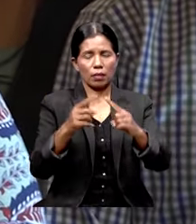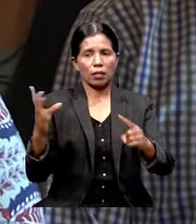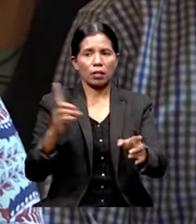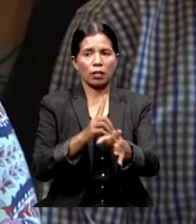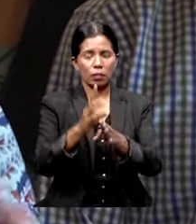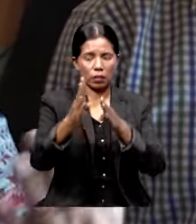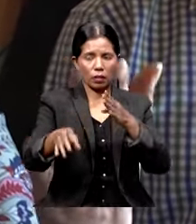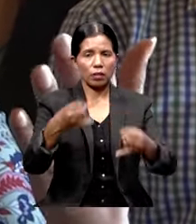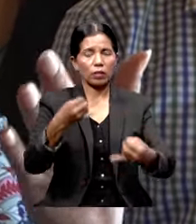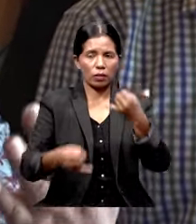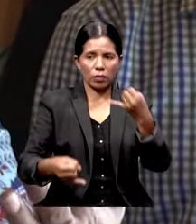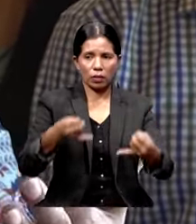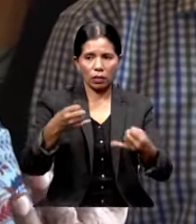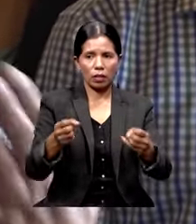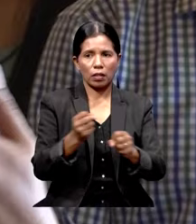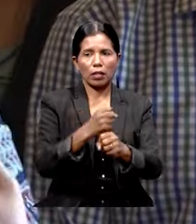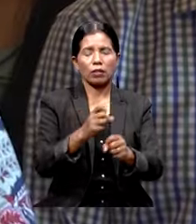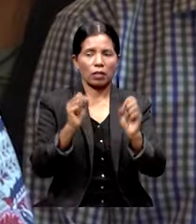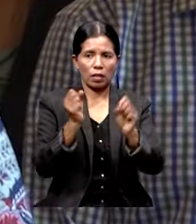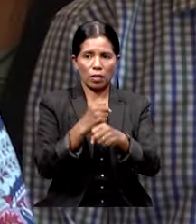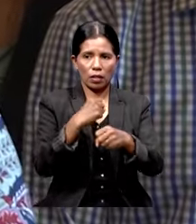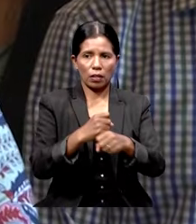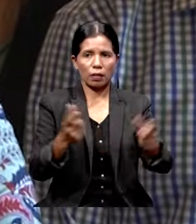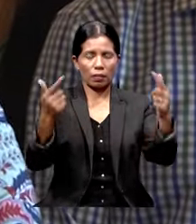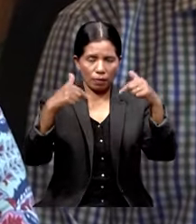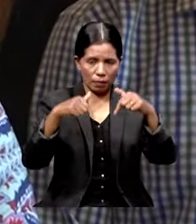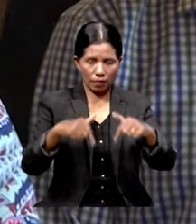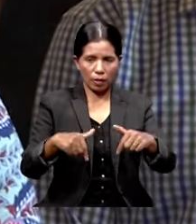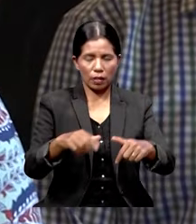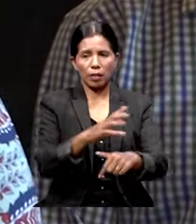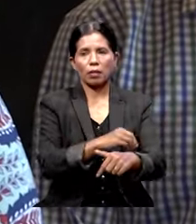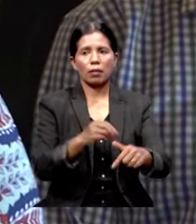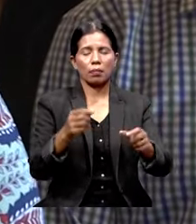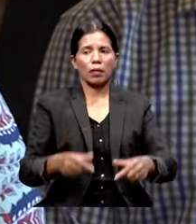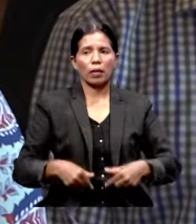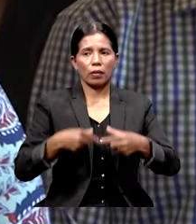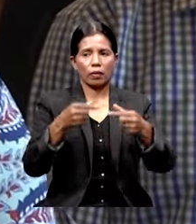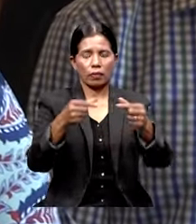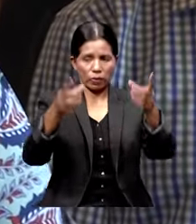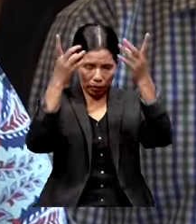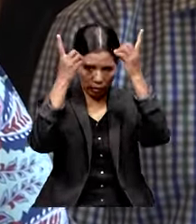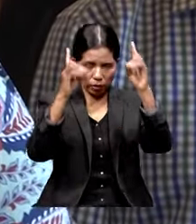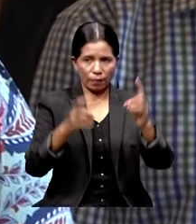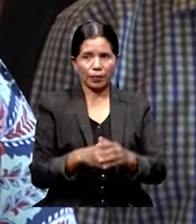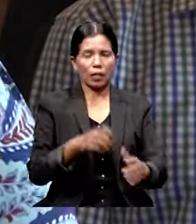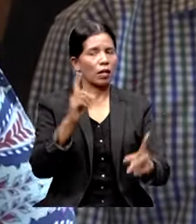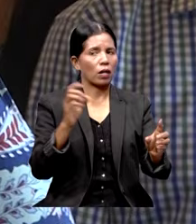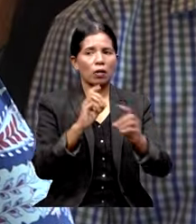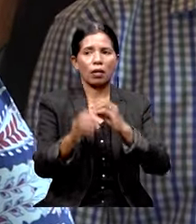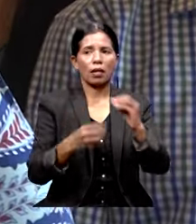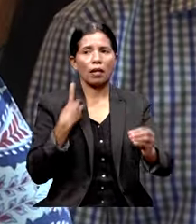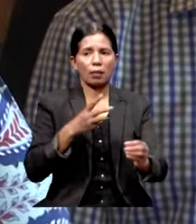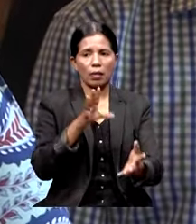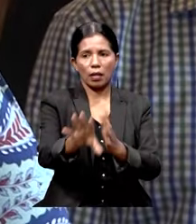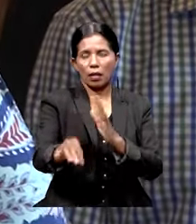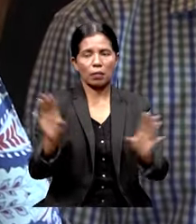departamento jurídico. A tu halo parecer, mas é inspetor, para inspetor fote decisão. Lá significa que a metum am heta